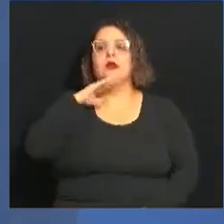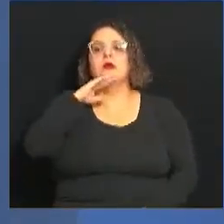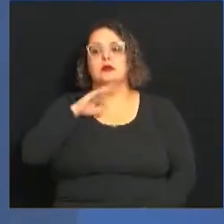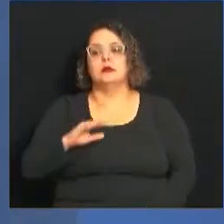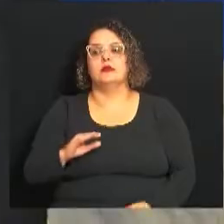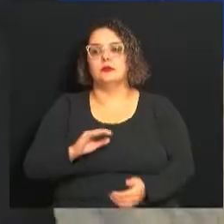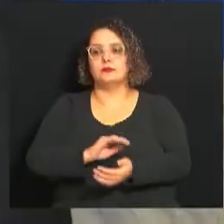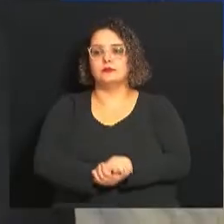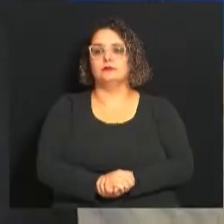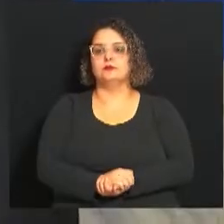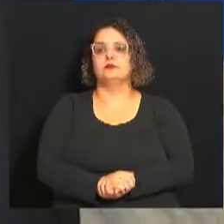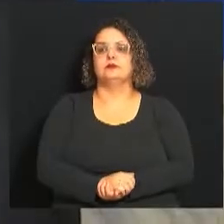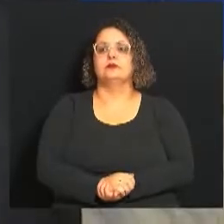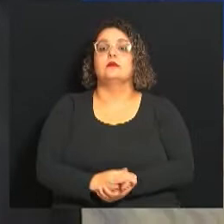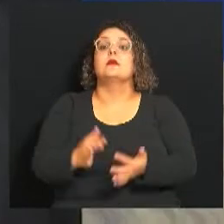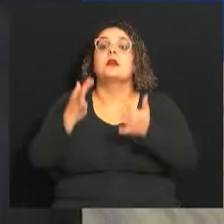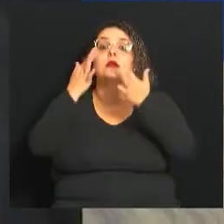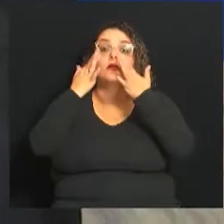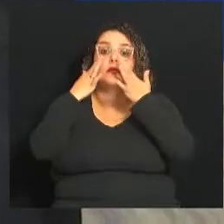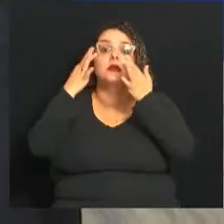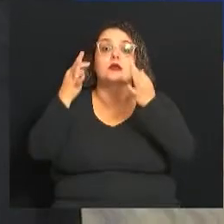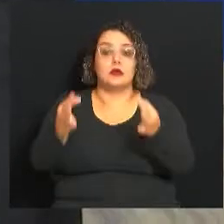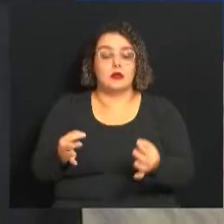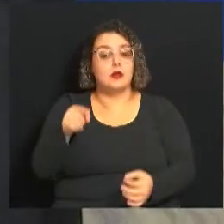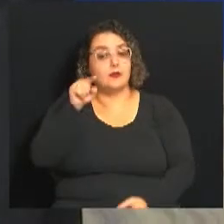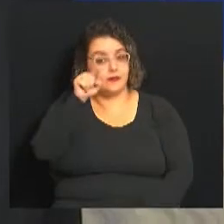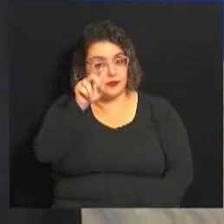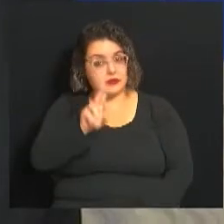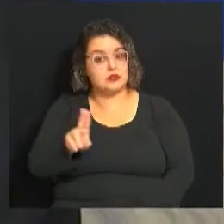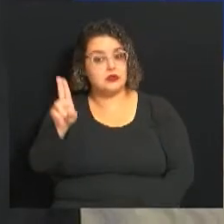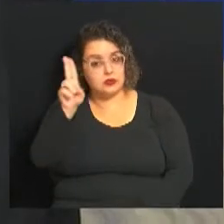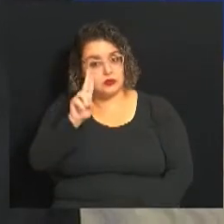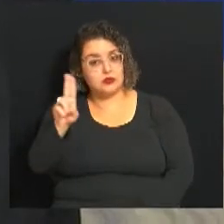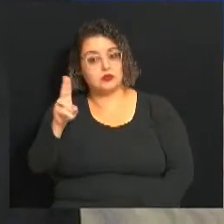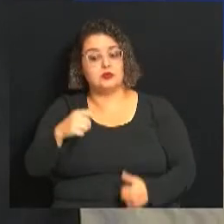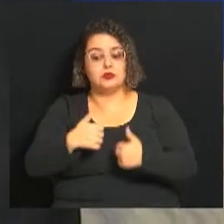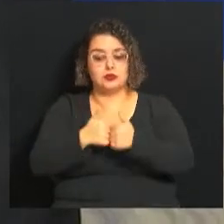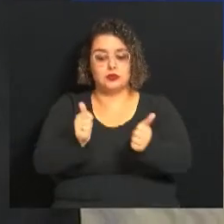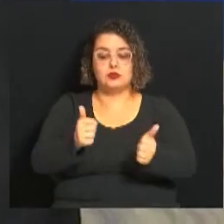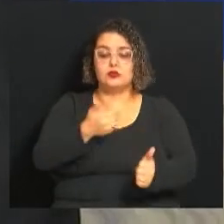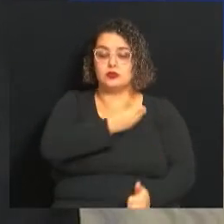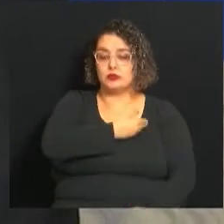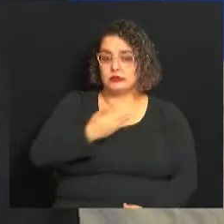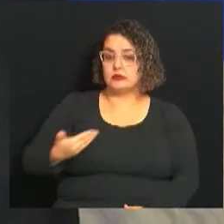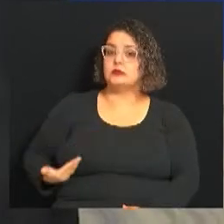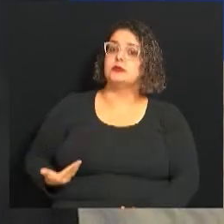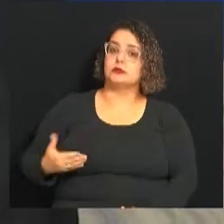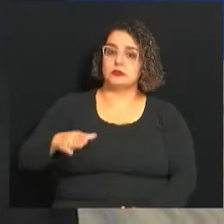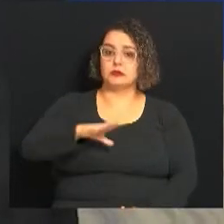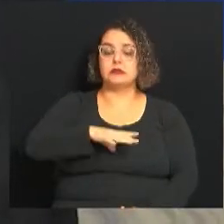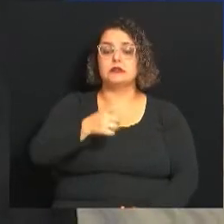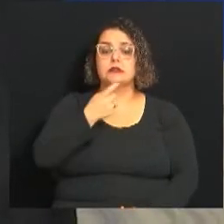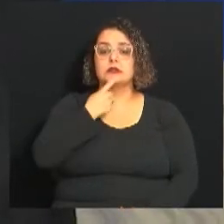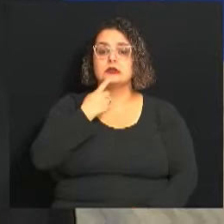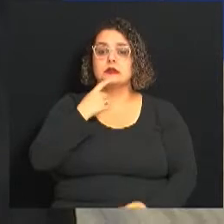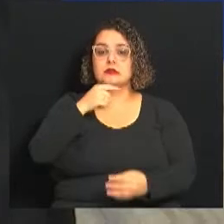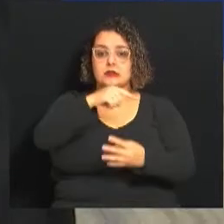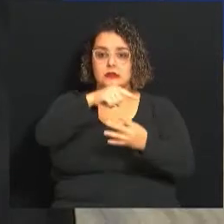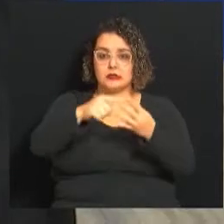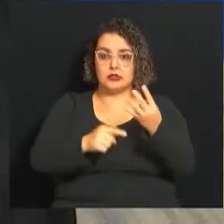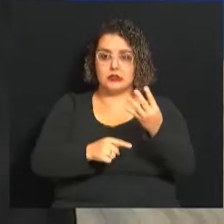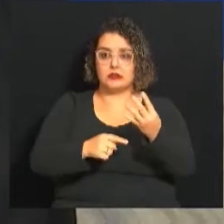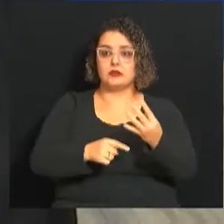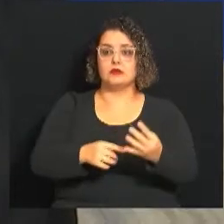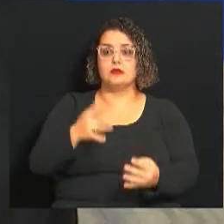tarde. Então fique atento, hein? Você, usuário aí do transporte coletivo de Campinas, que precisa dessas 4 linhas amanhã